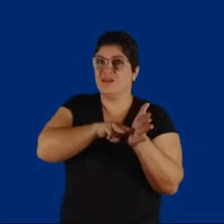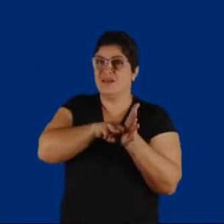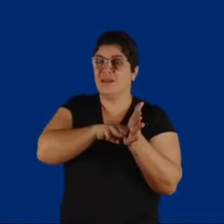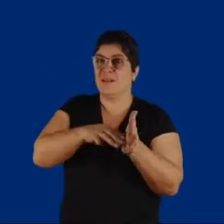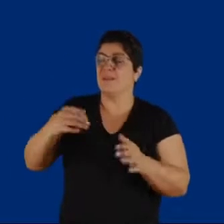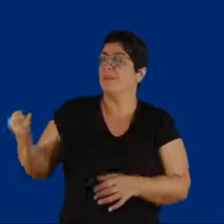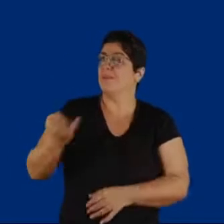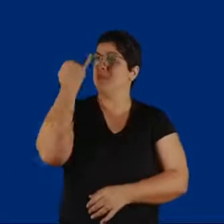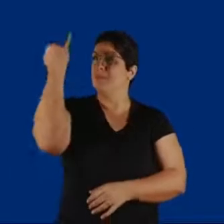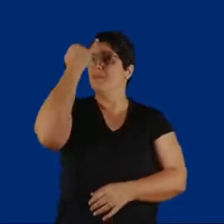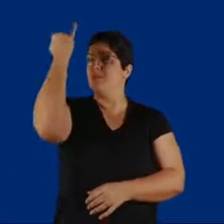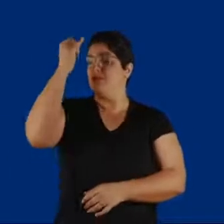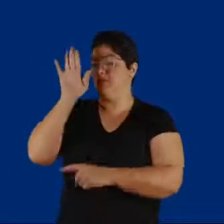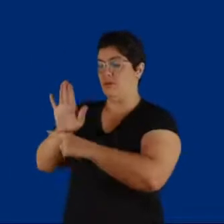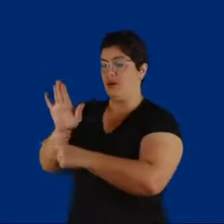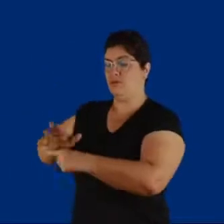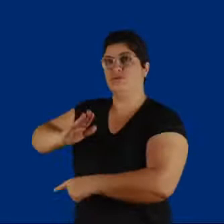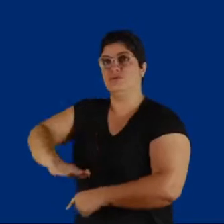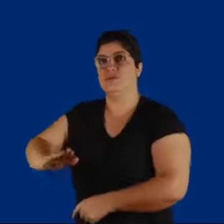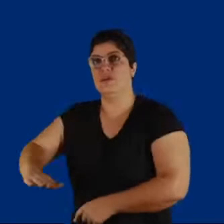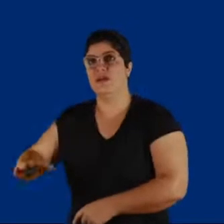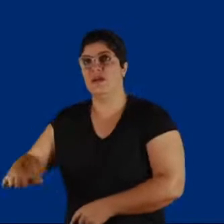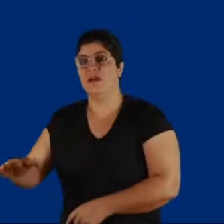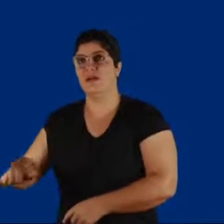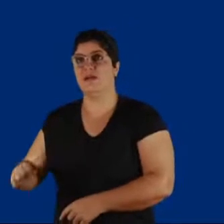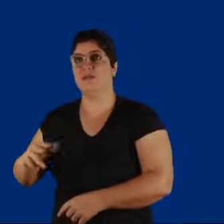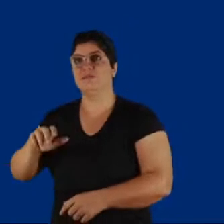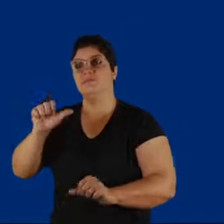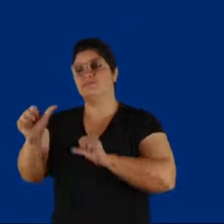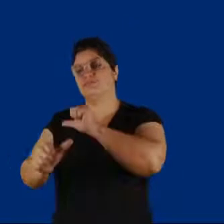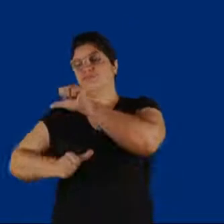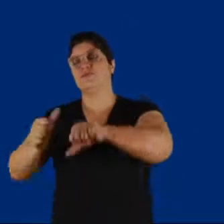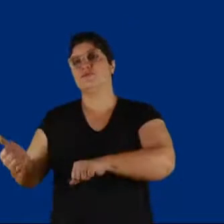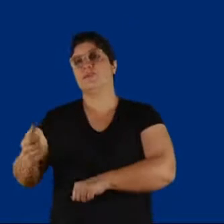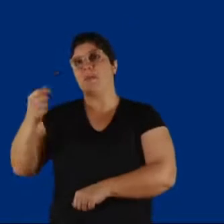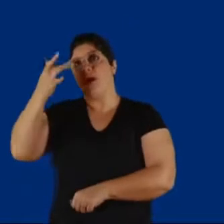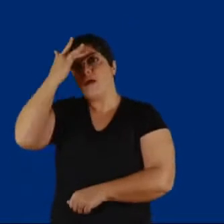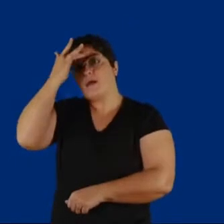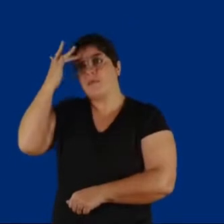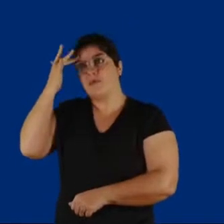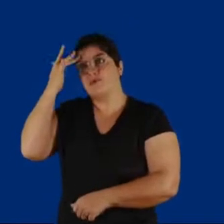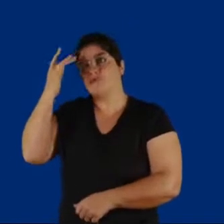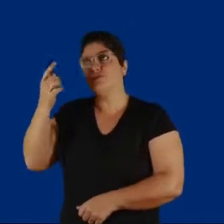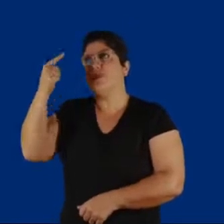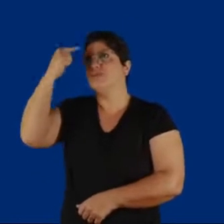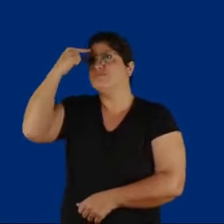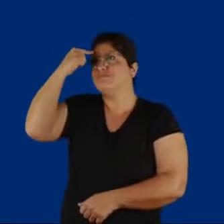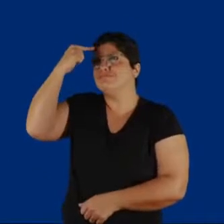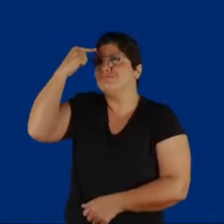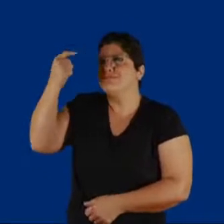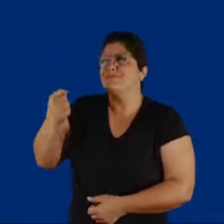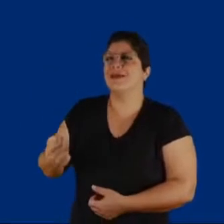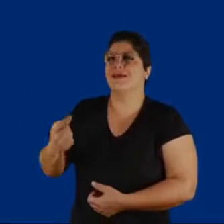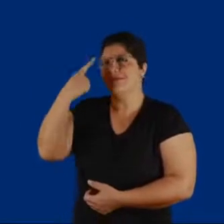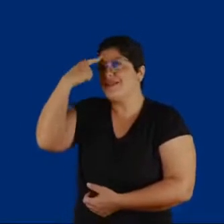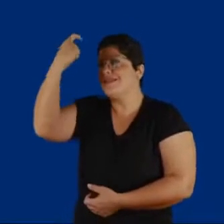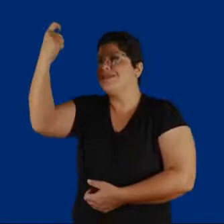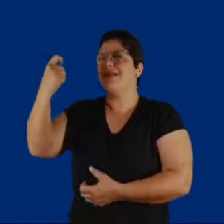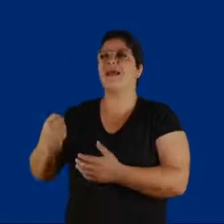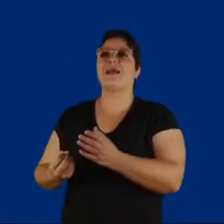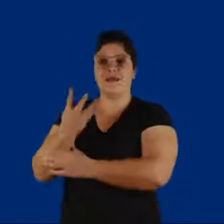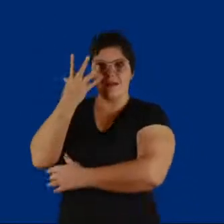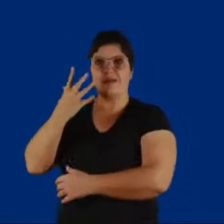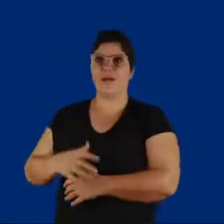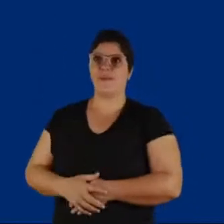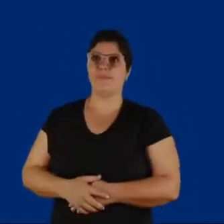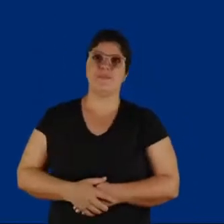fundamental para ajudar as crianças a se tornarem pessoas criativas. Eu tenho também um outro grupo